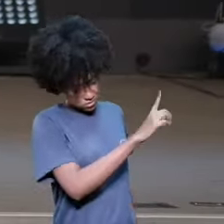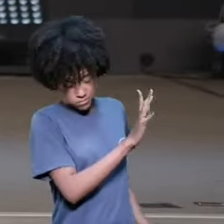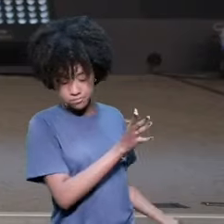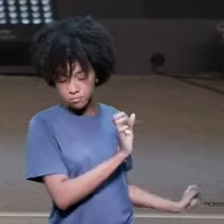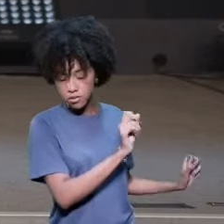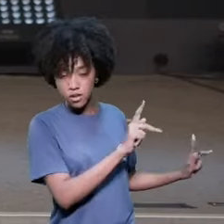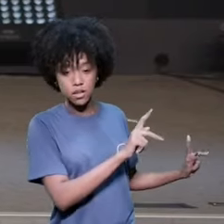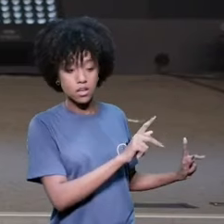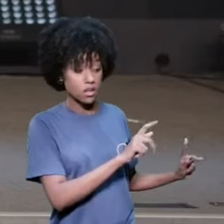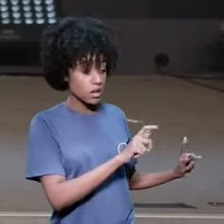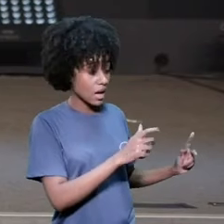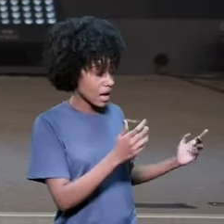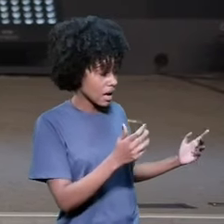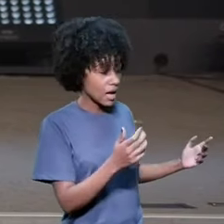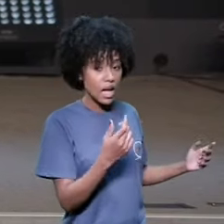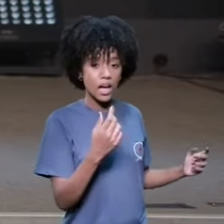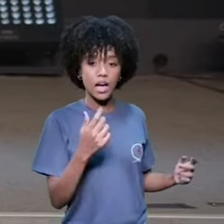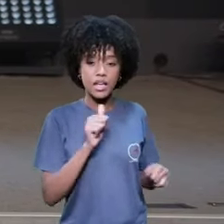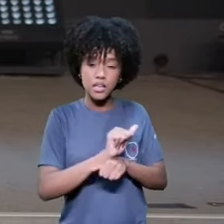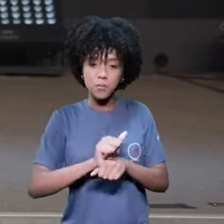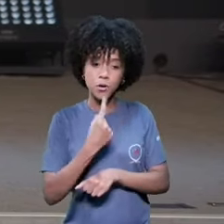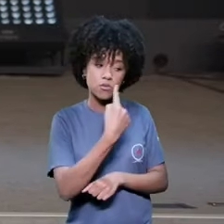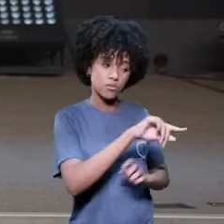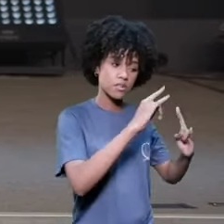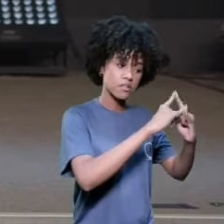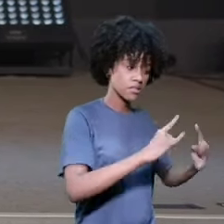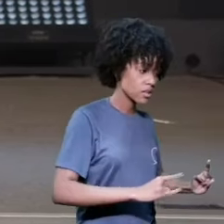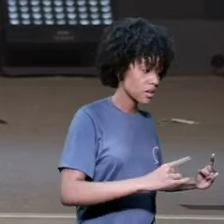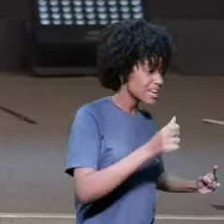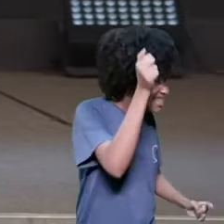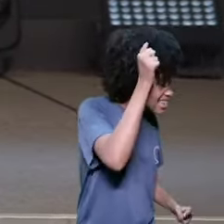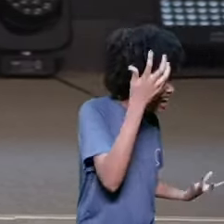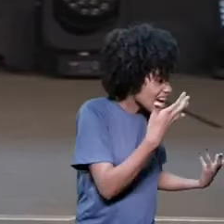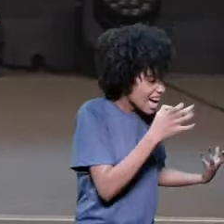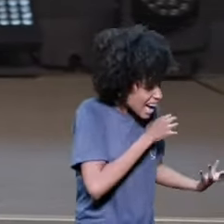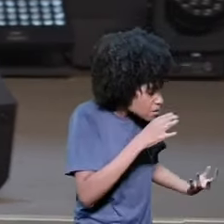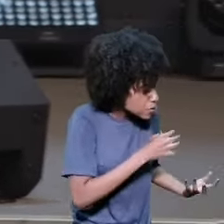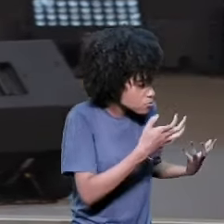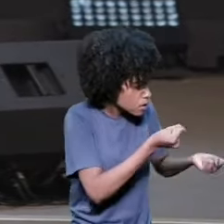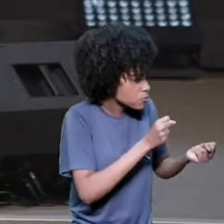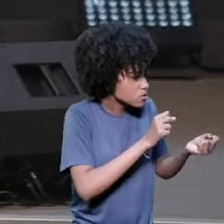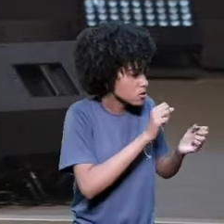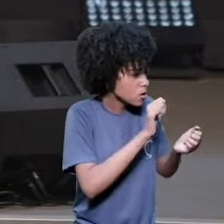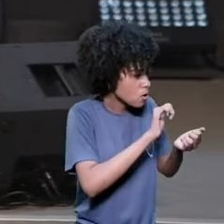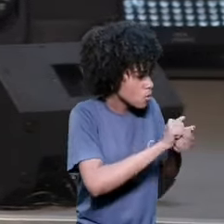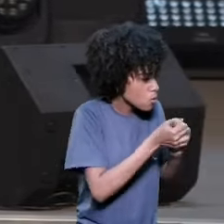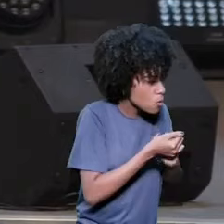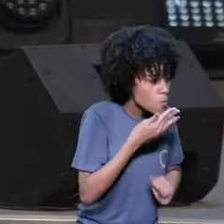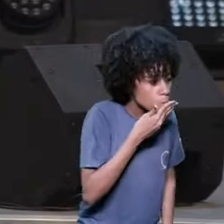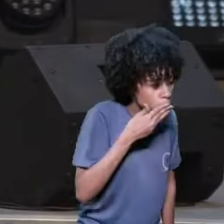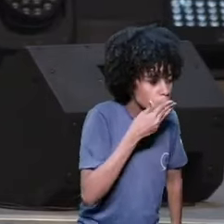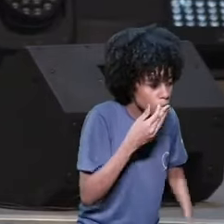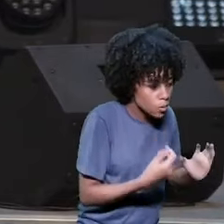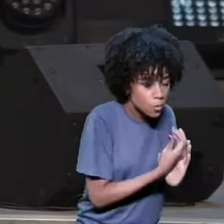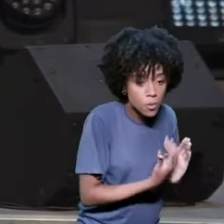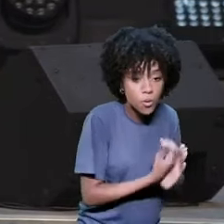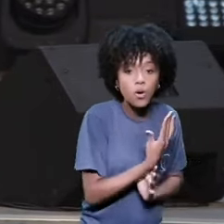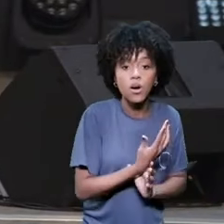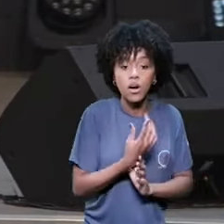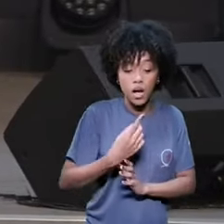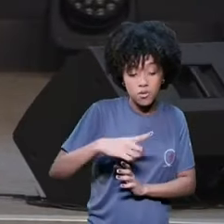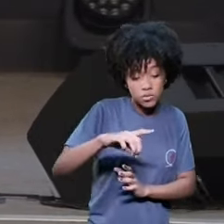ó, amassa depressa, 3 medidas de flor da melhor farinha e faz bolo. Ele vai correndo no curral, ele pega uma bezerra, ele pega um